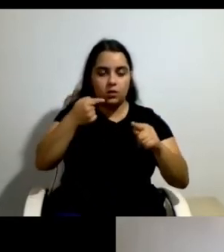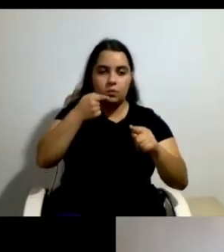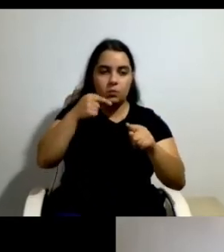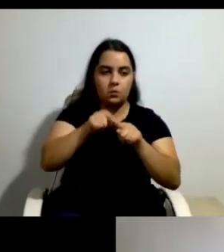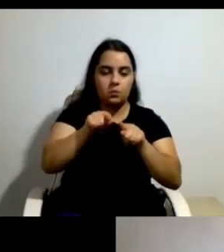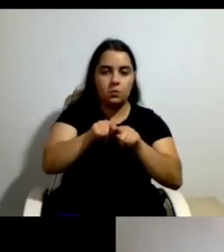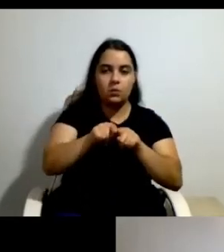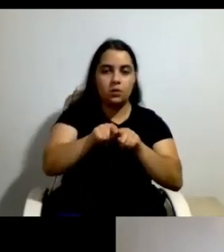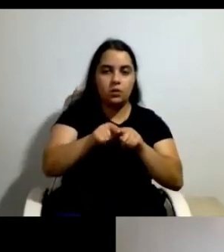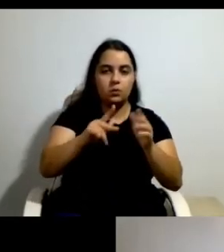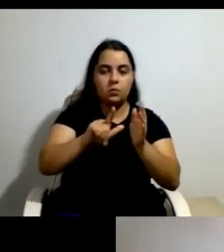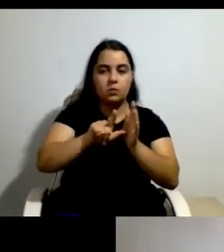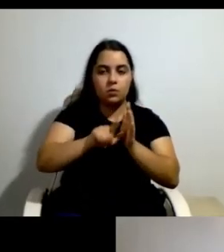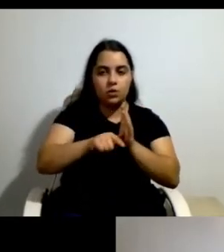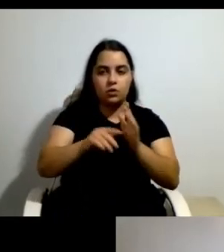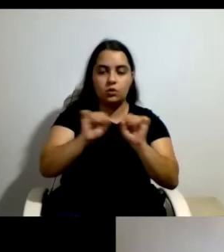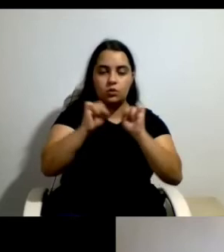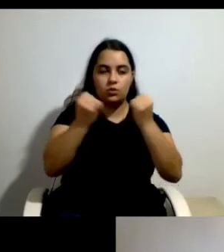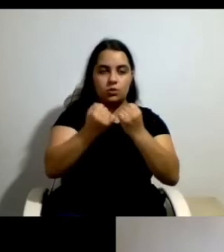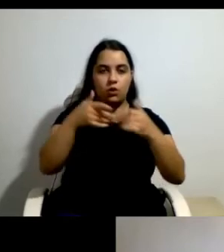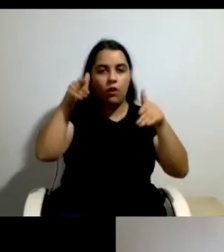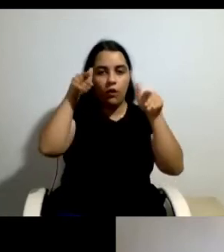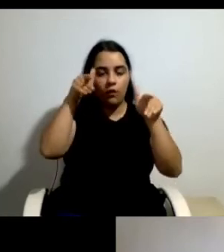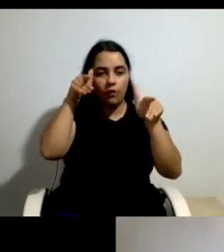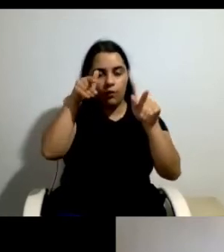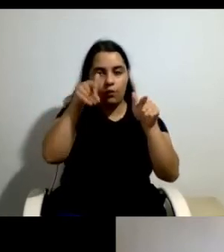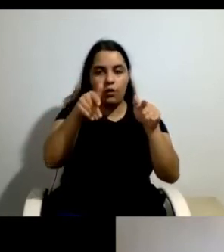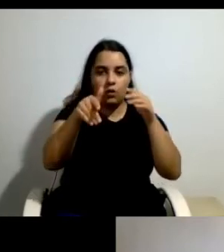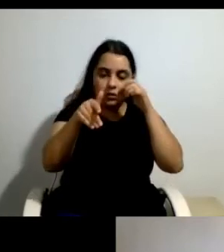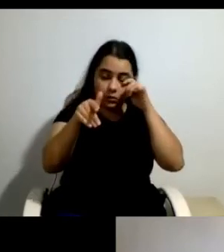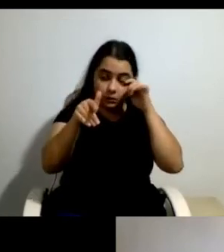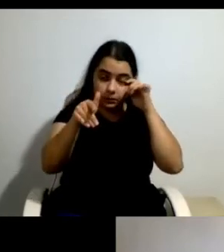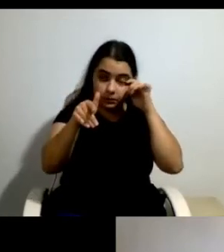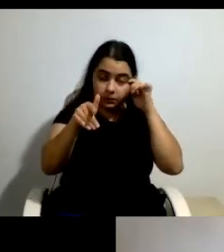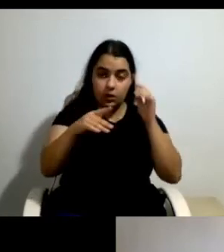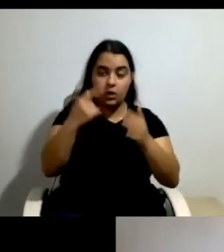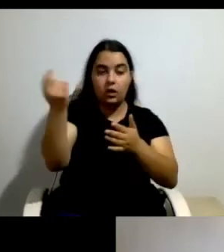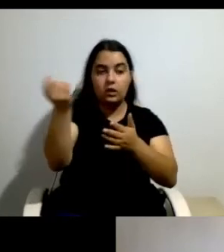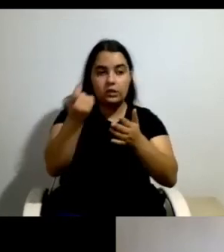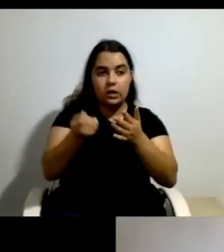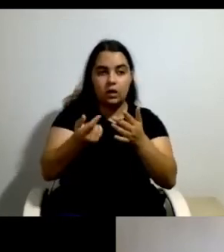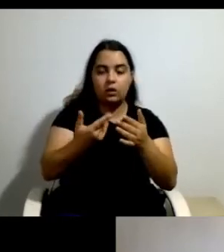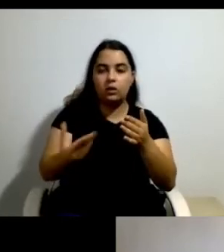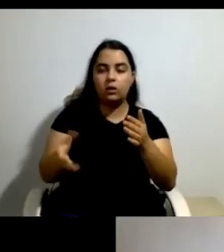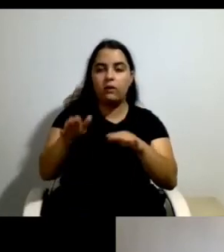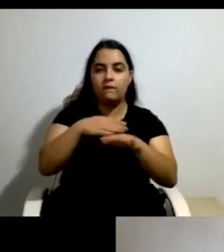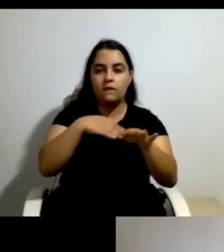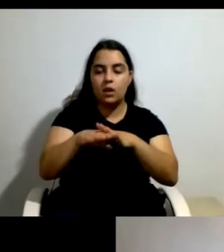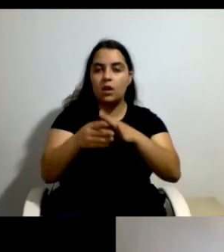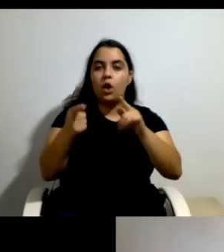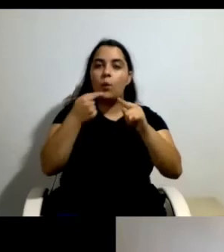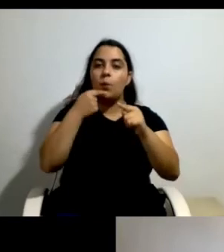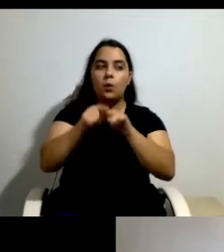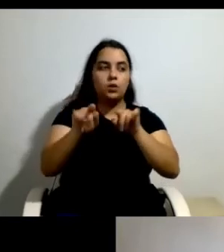investigação tem focado no papel do terceiro setor no desenho e implementação de políticas sociais de igualdade de género e na